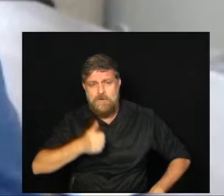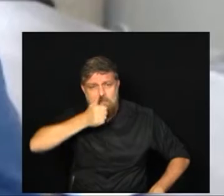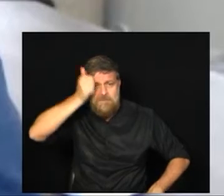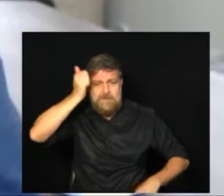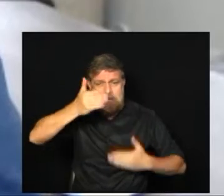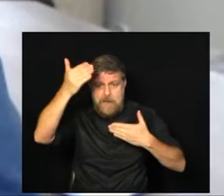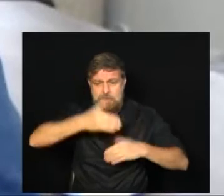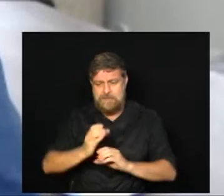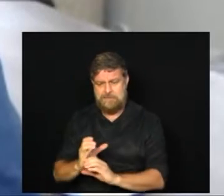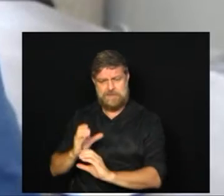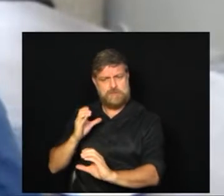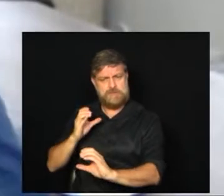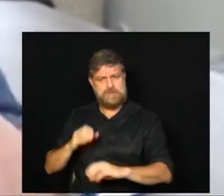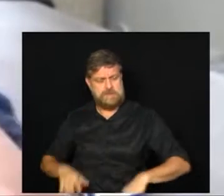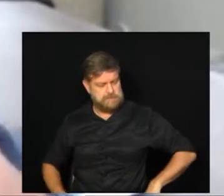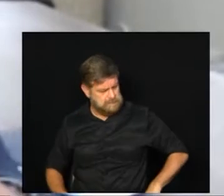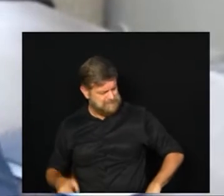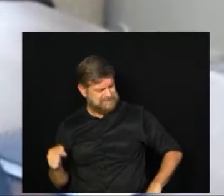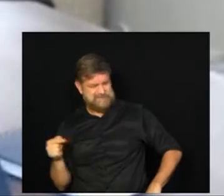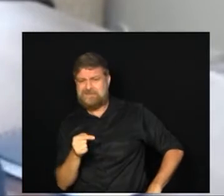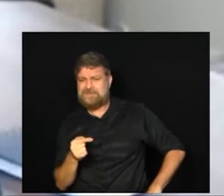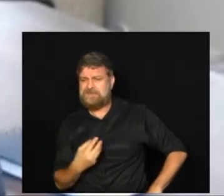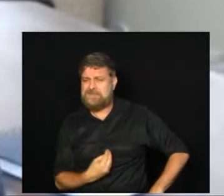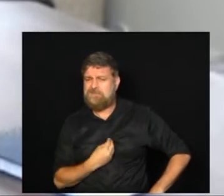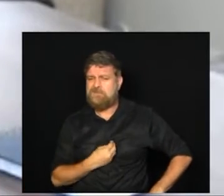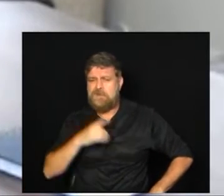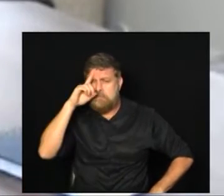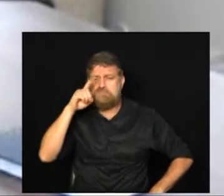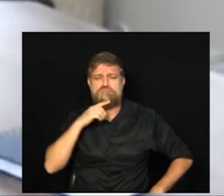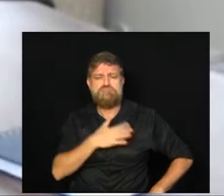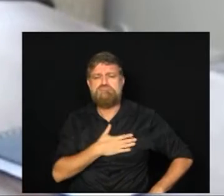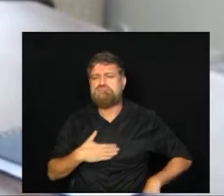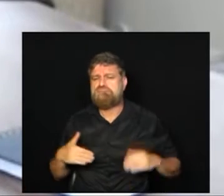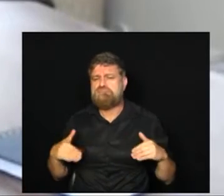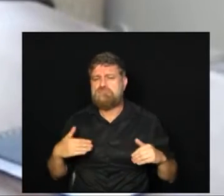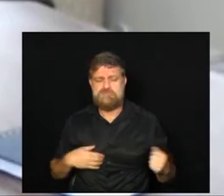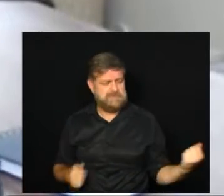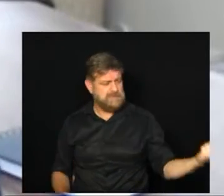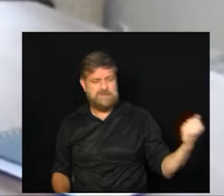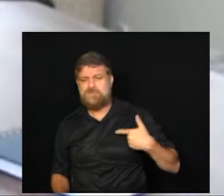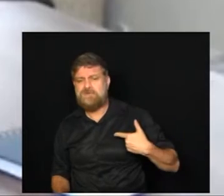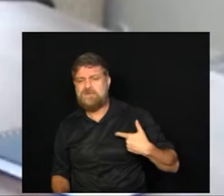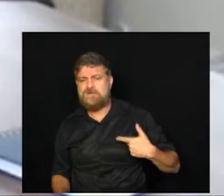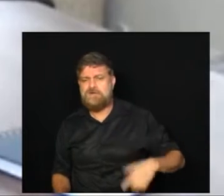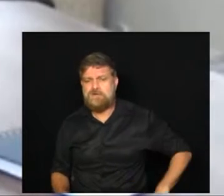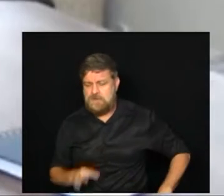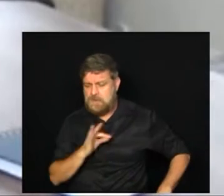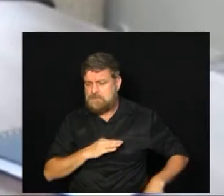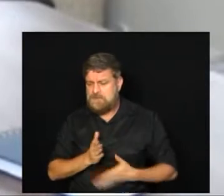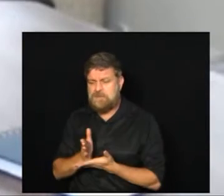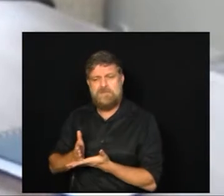fazer engenharia. E vivia com uma tranquilidade financeira muito maior do que a minha, com a metade do meu salário.